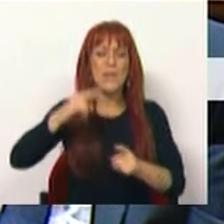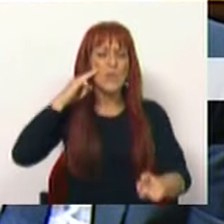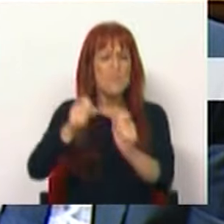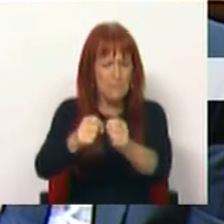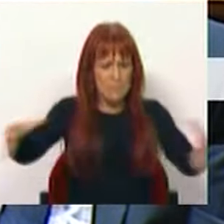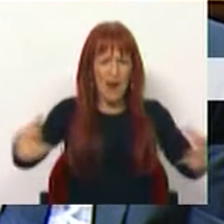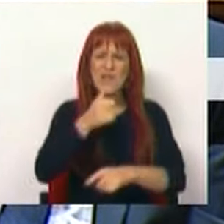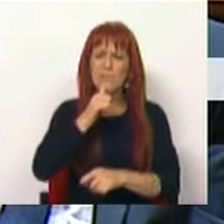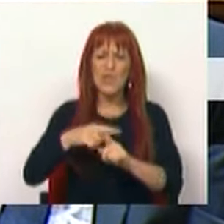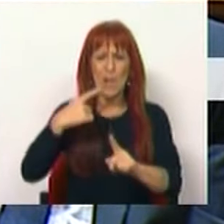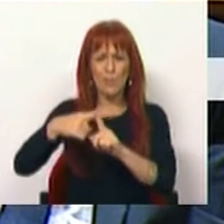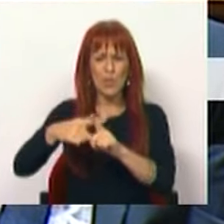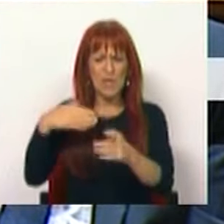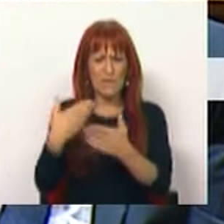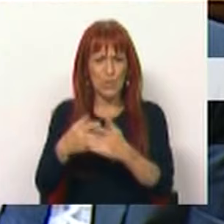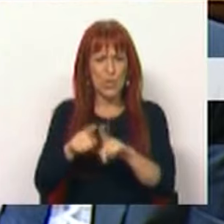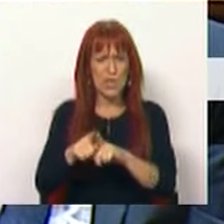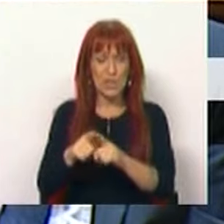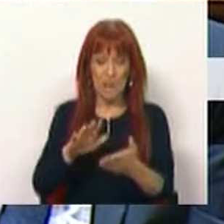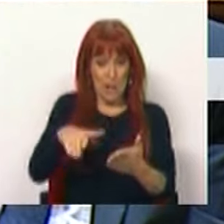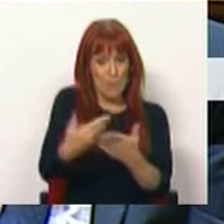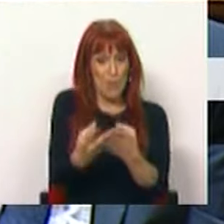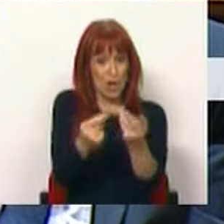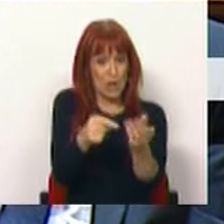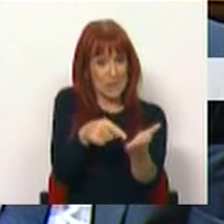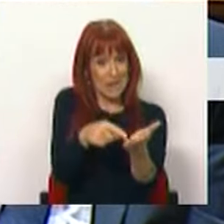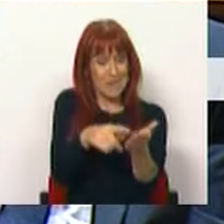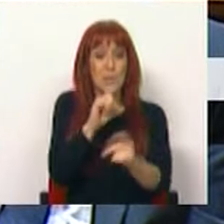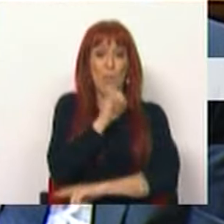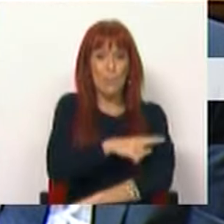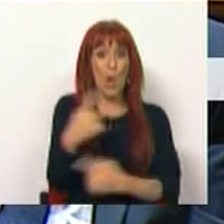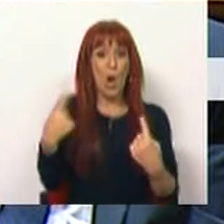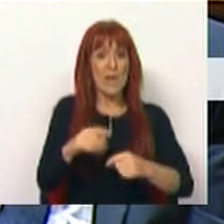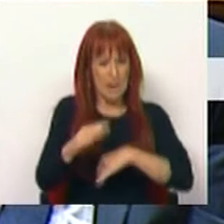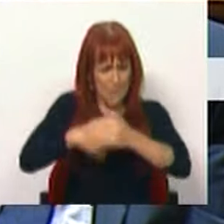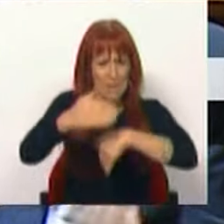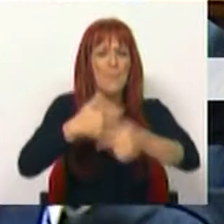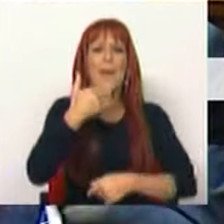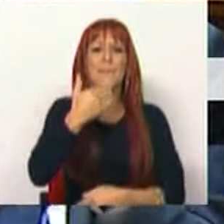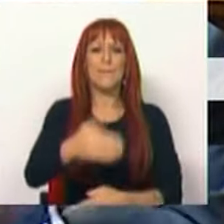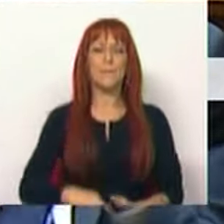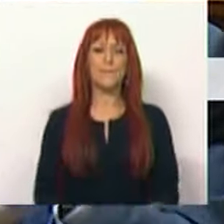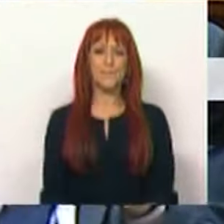ampliar as medidas positivas que constam da proposta do Orçamento, possa, de facto, avançar?